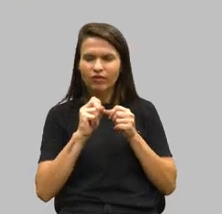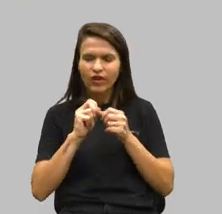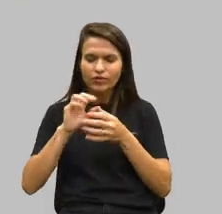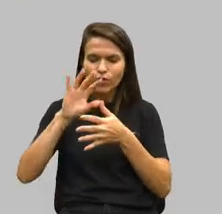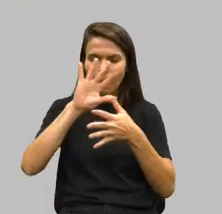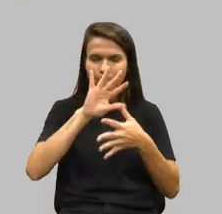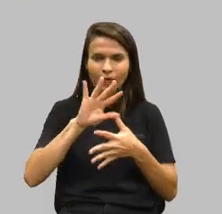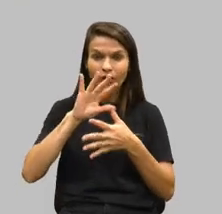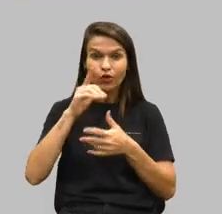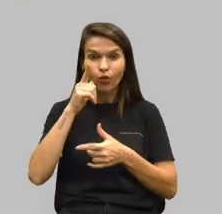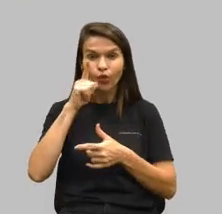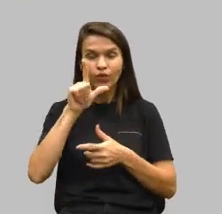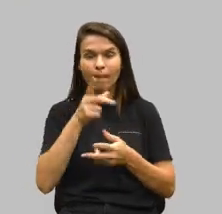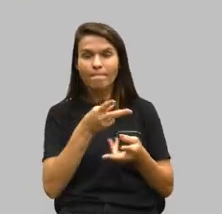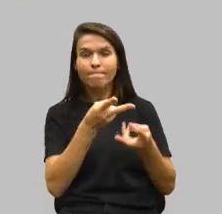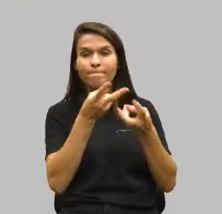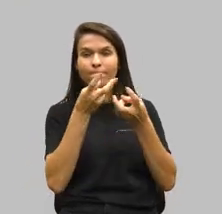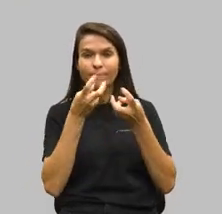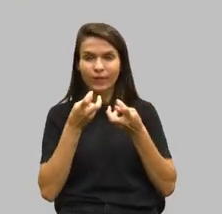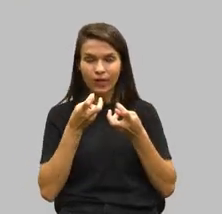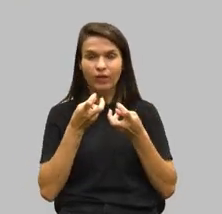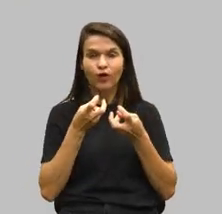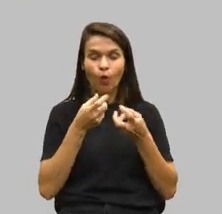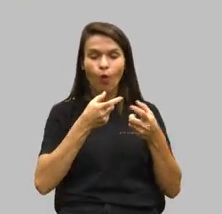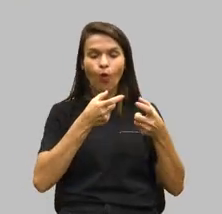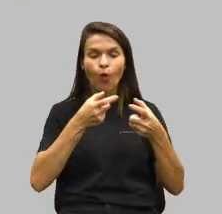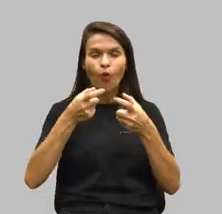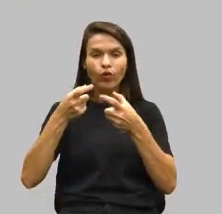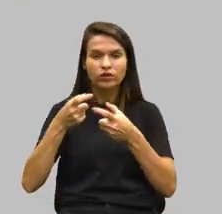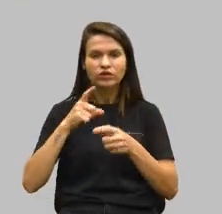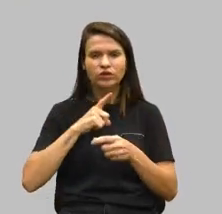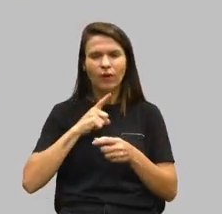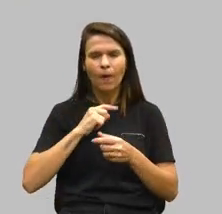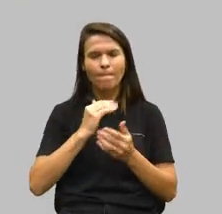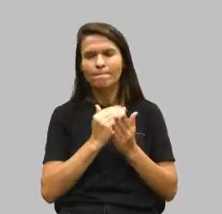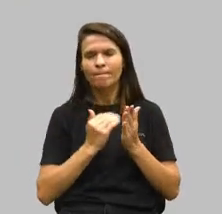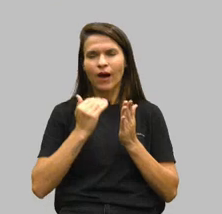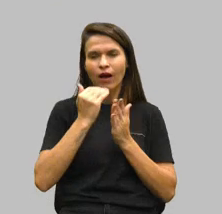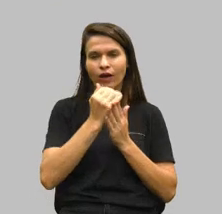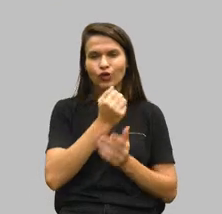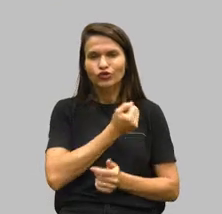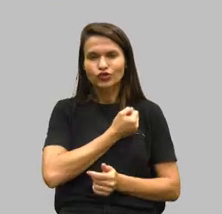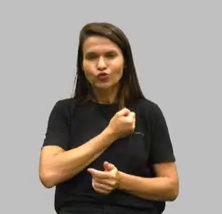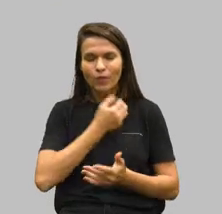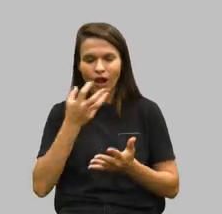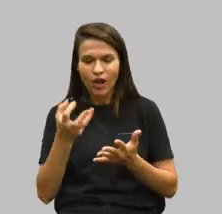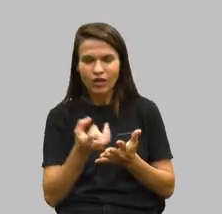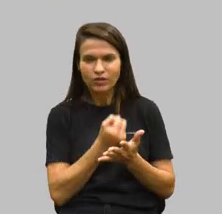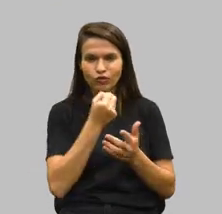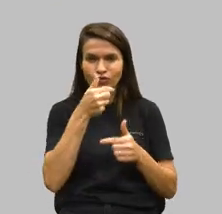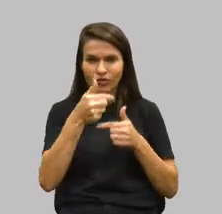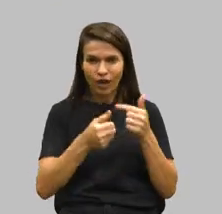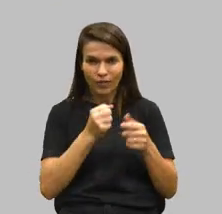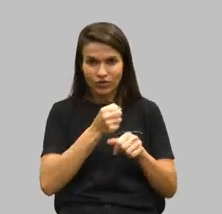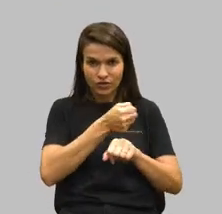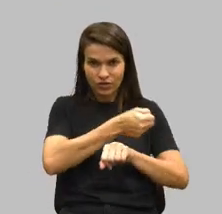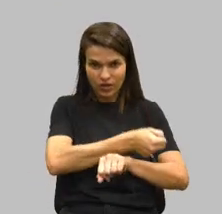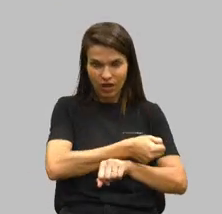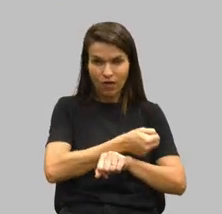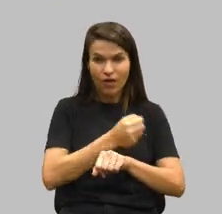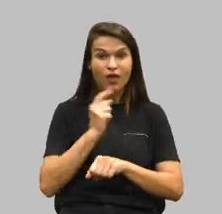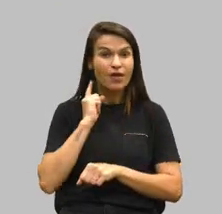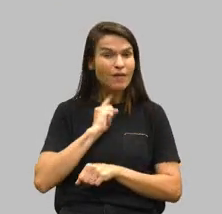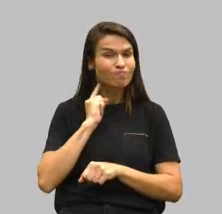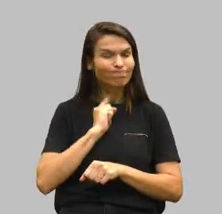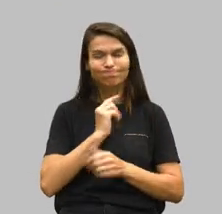e Conseguiu perceber que aonde tem maior número de pessoas sendo resgatadas do trabalho escravo e Minas Gerais é